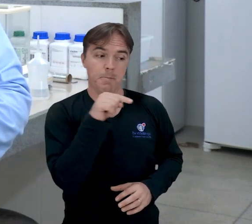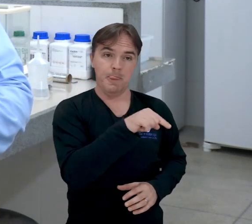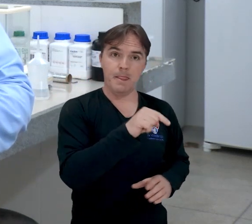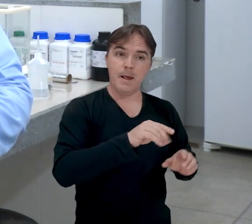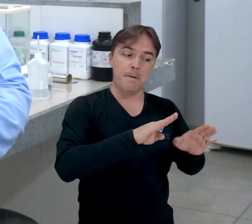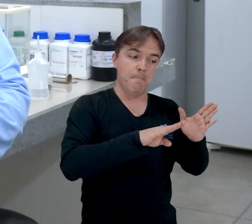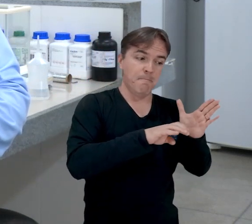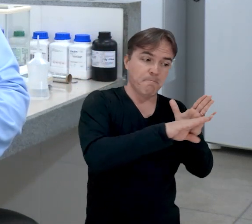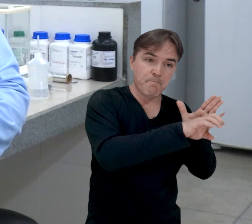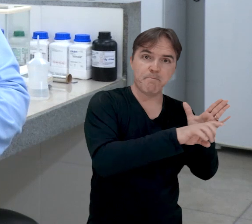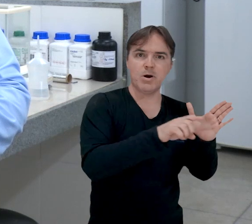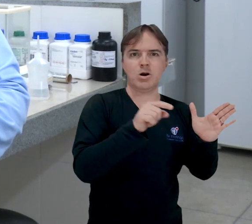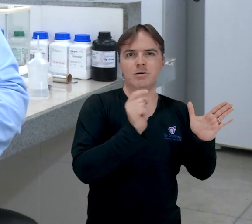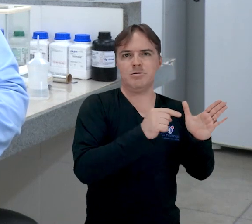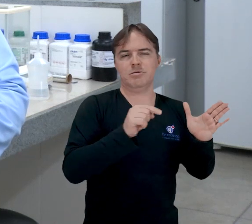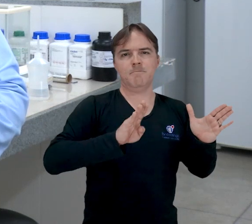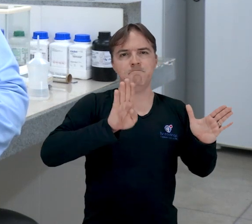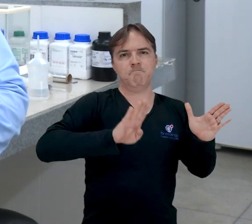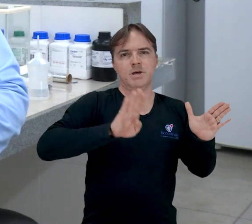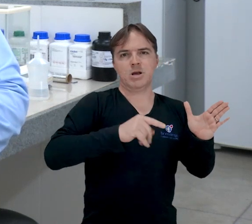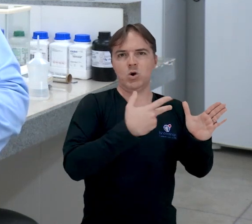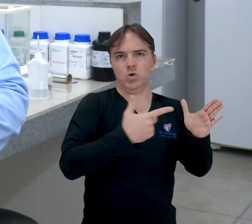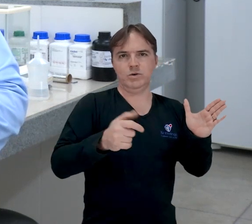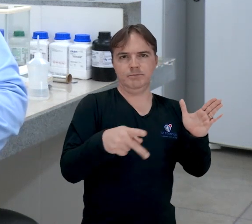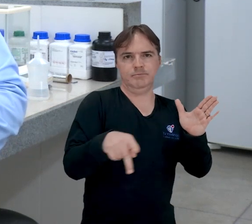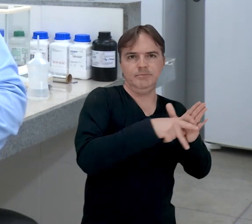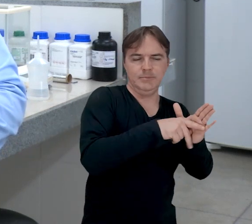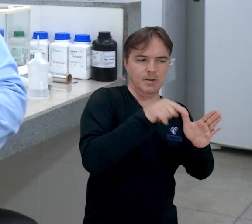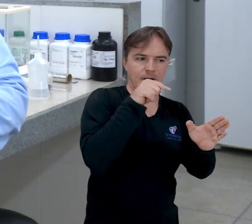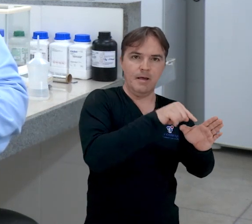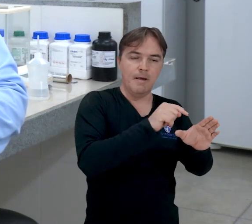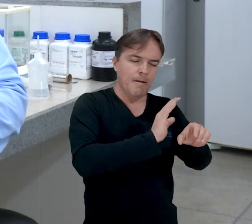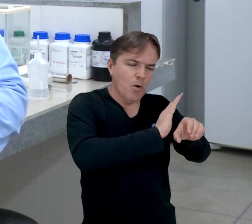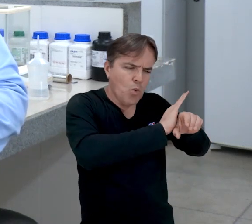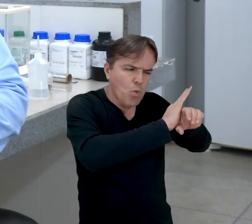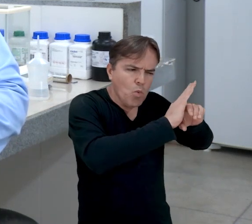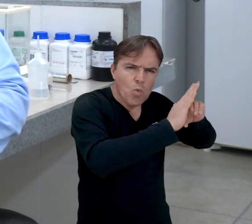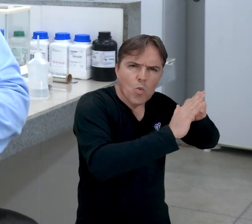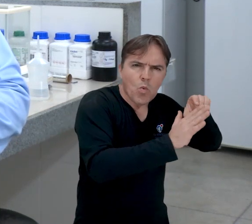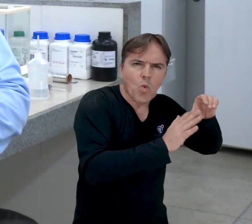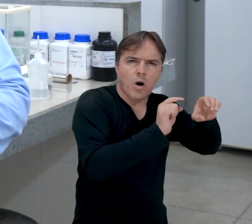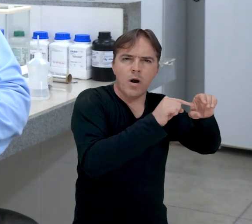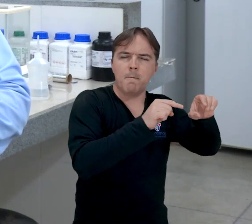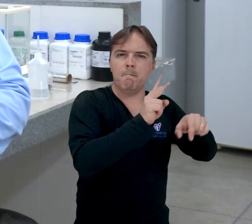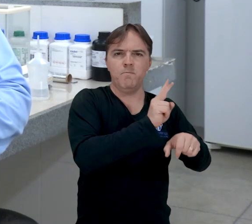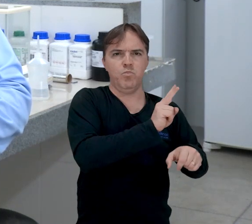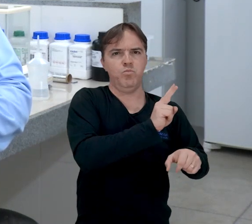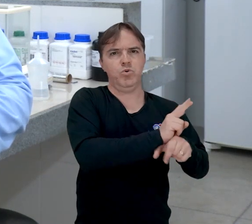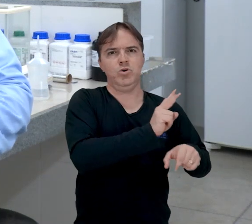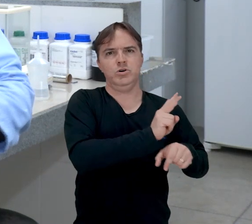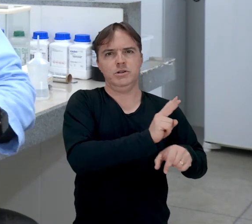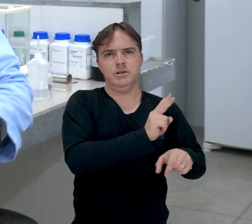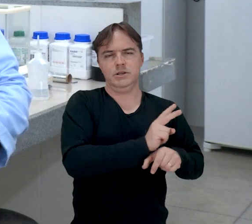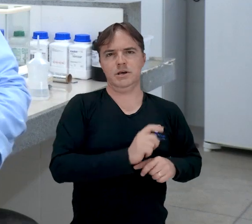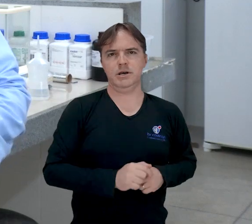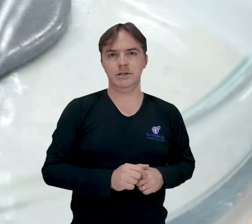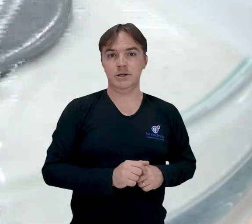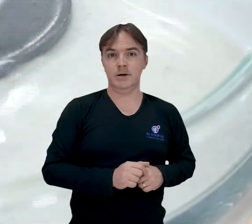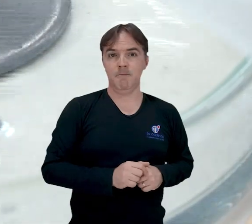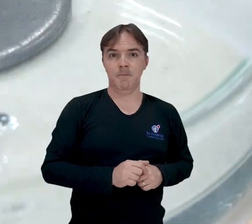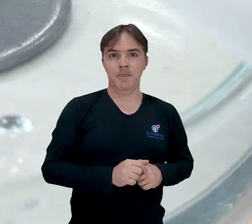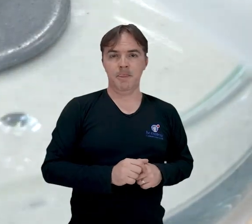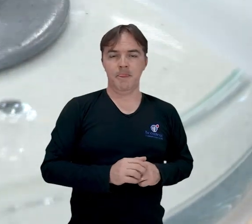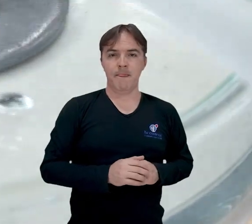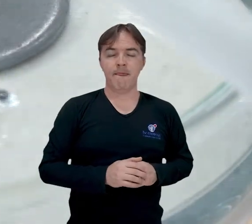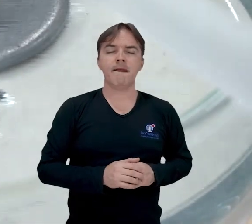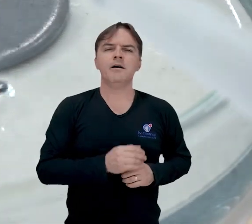que é o biofilme da bactéria, que permite com que a gente tenha uma etapa que seja minimamente agressiva. A